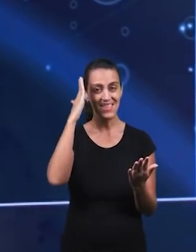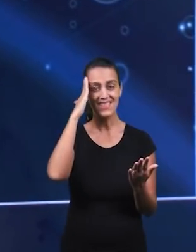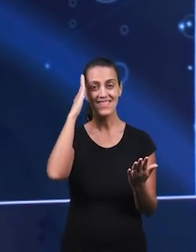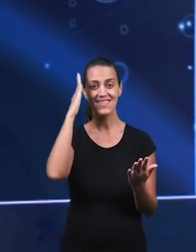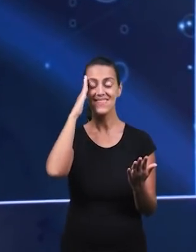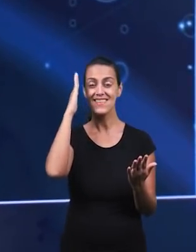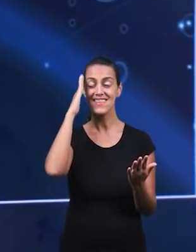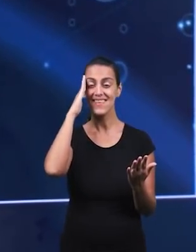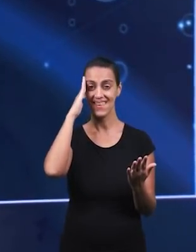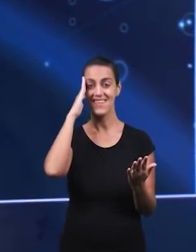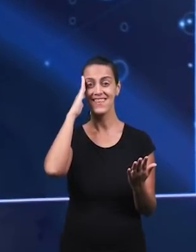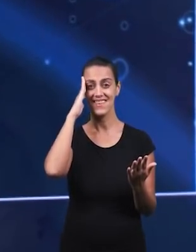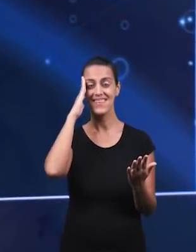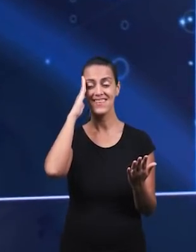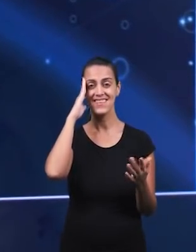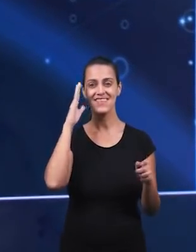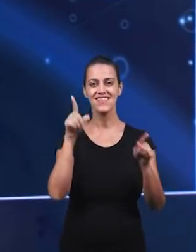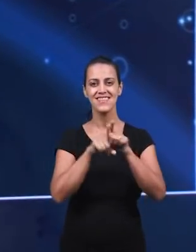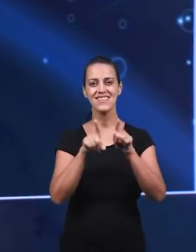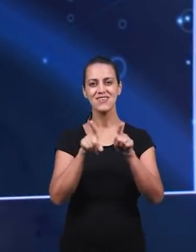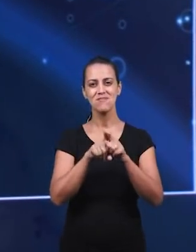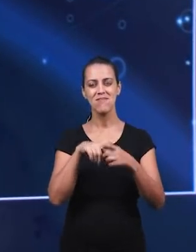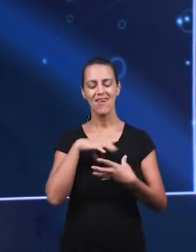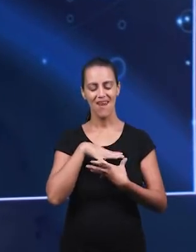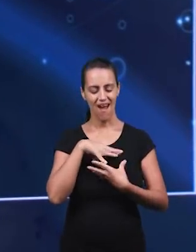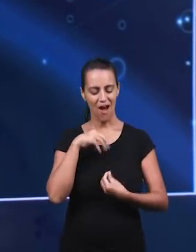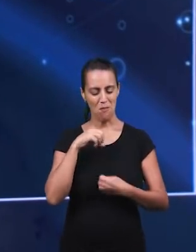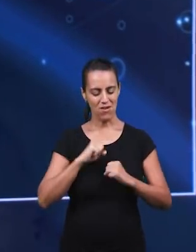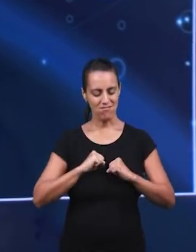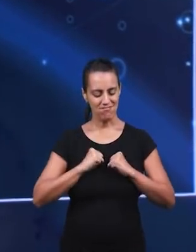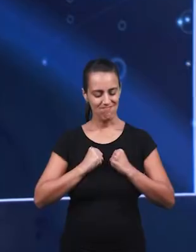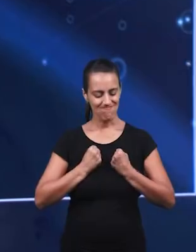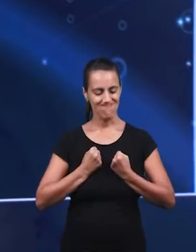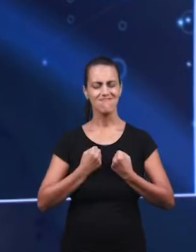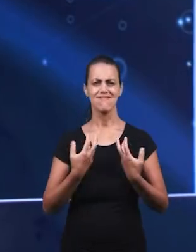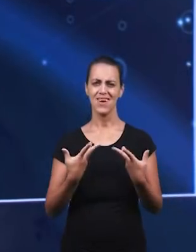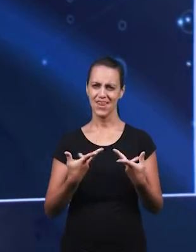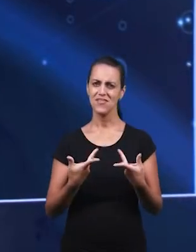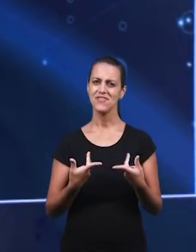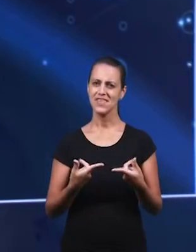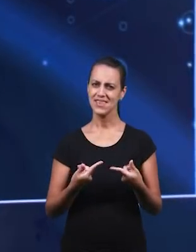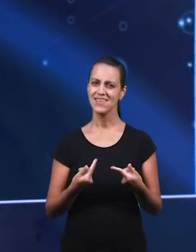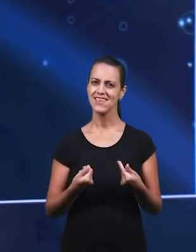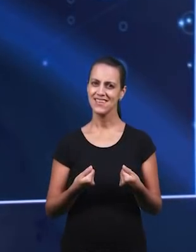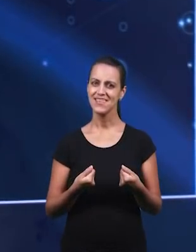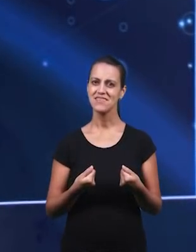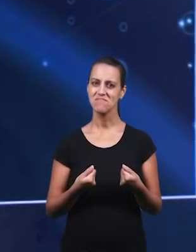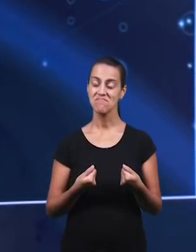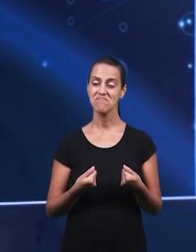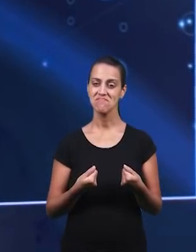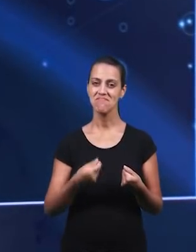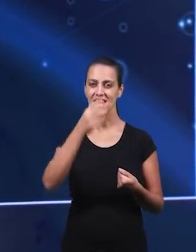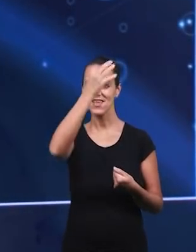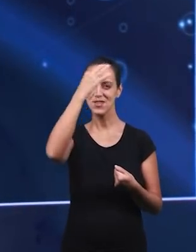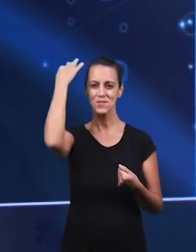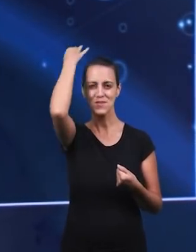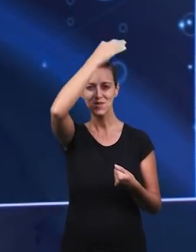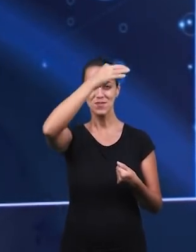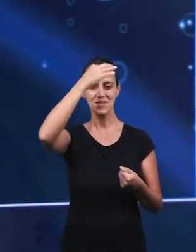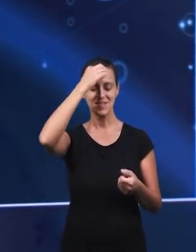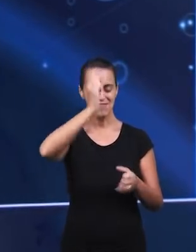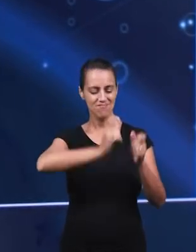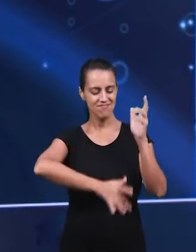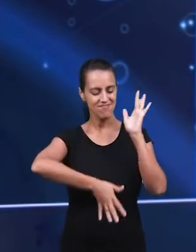Deus e também nutrindo as vossas almas. Que maravilha essa expressão! É um derramamento do Espírito Santo,